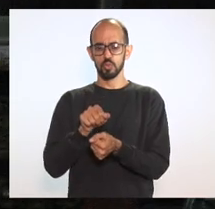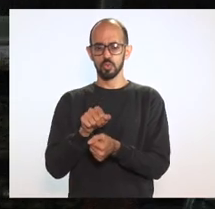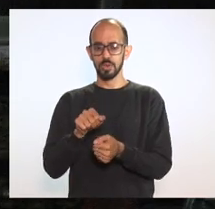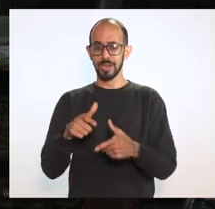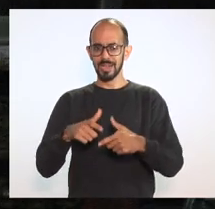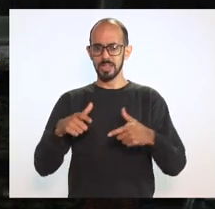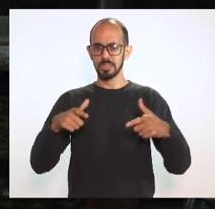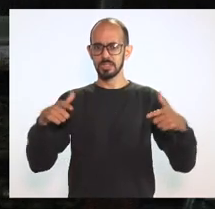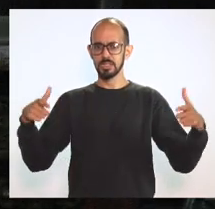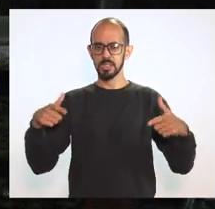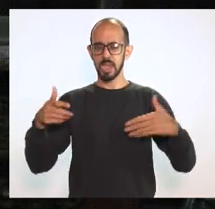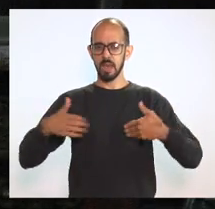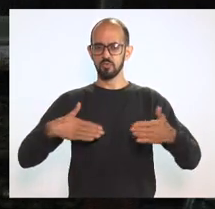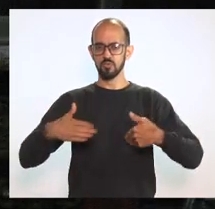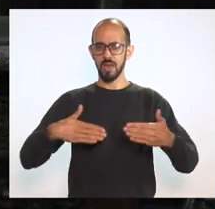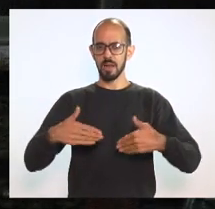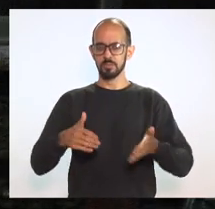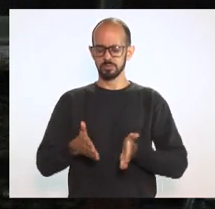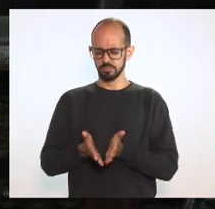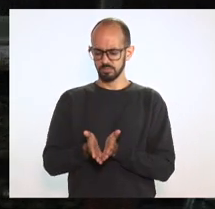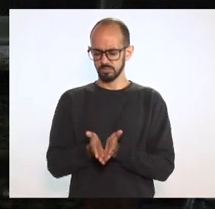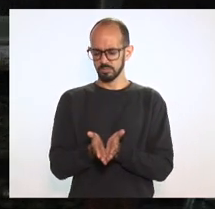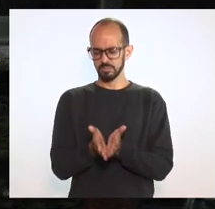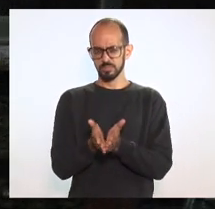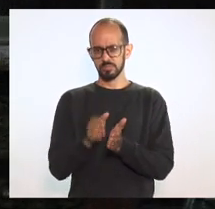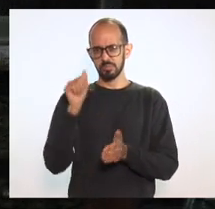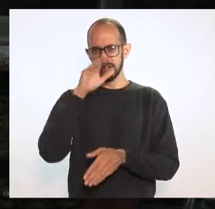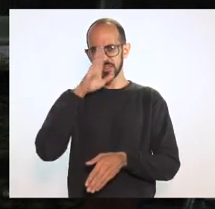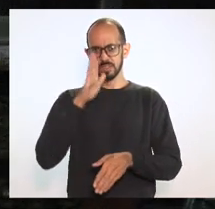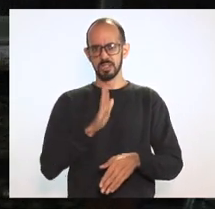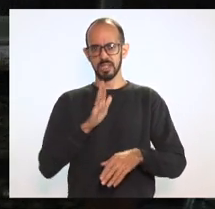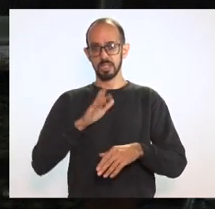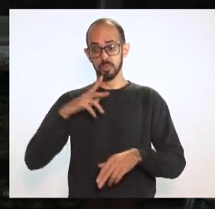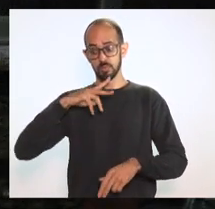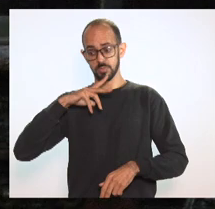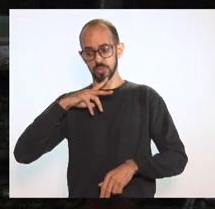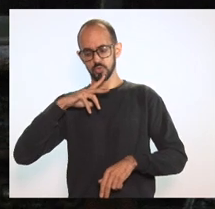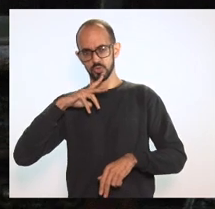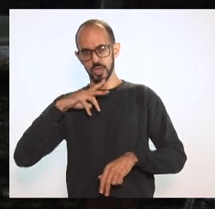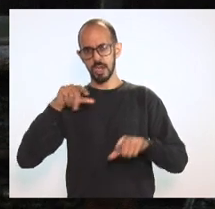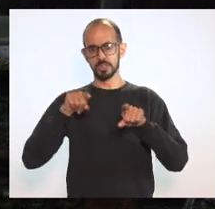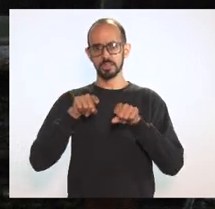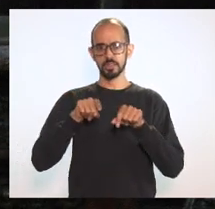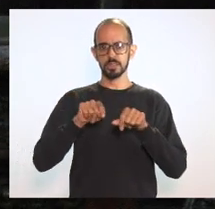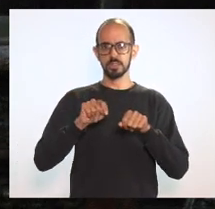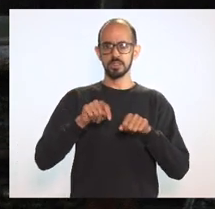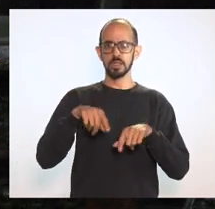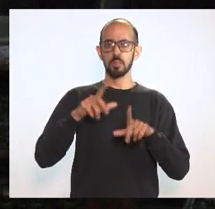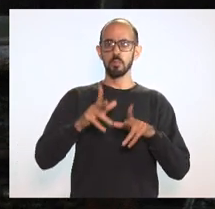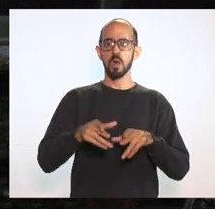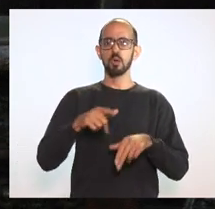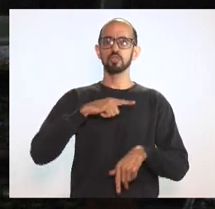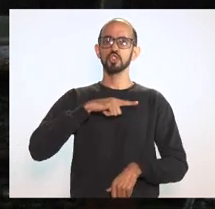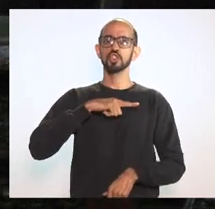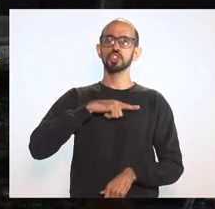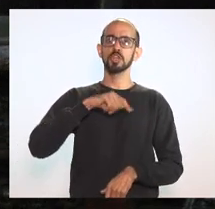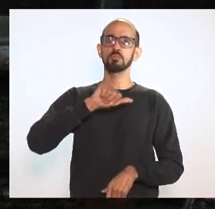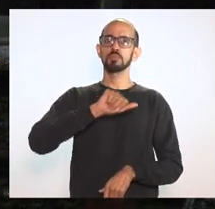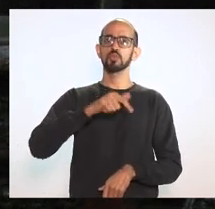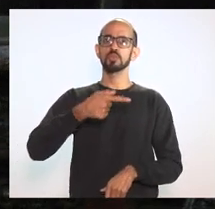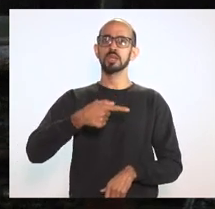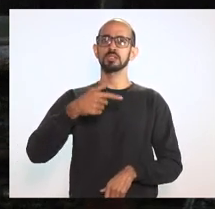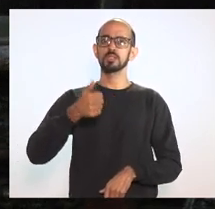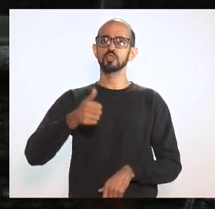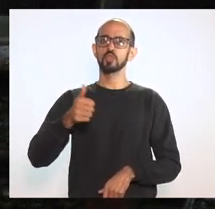naval brasileira com estaleiros particulares, como o que existia em 1711 em Cananéia e